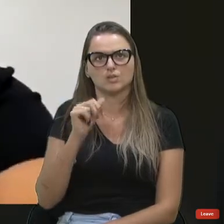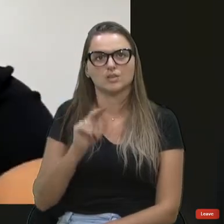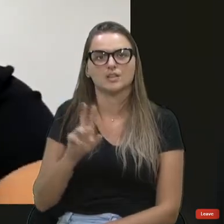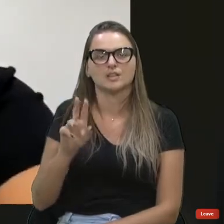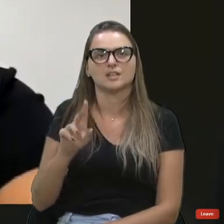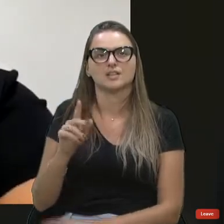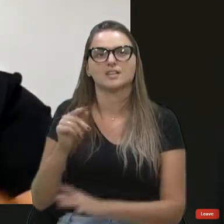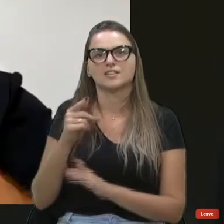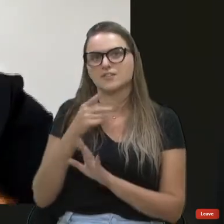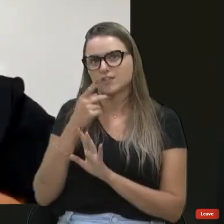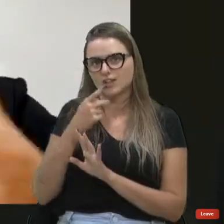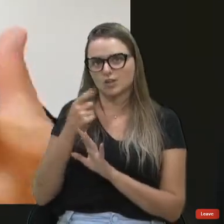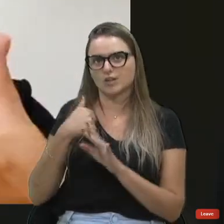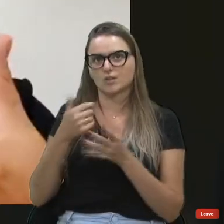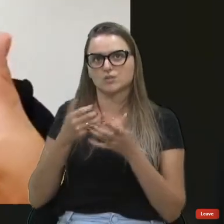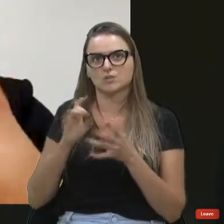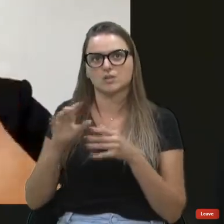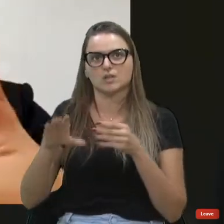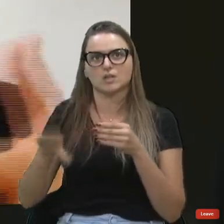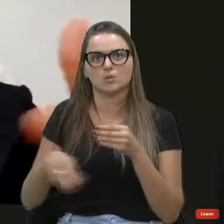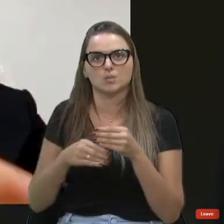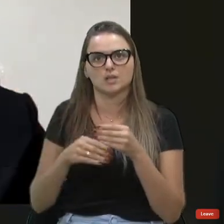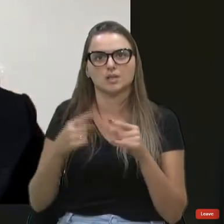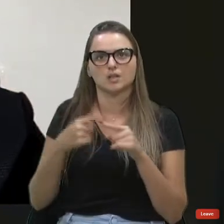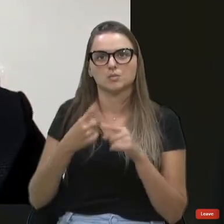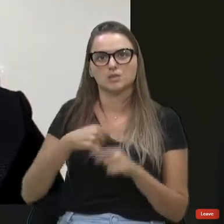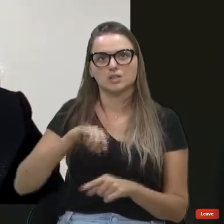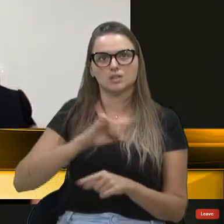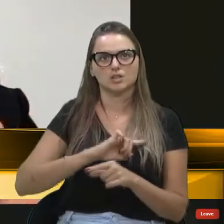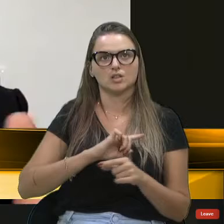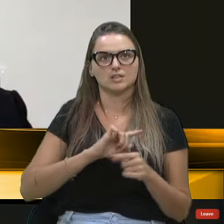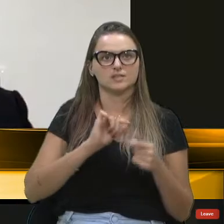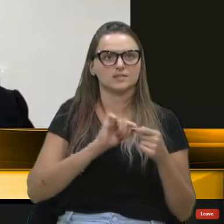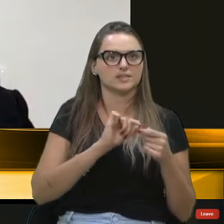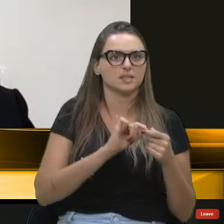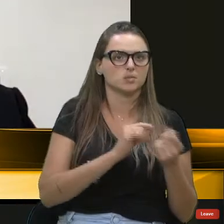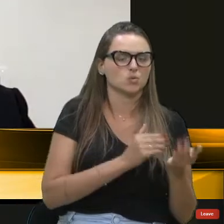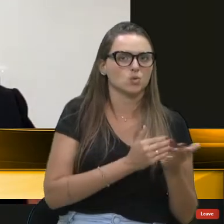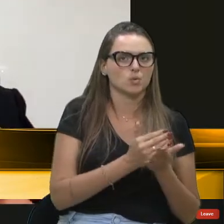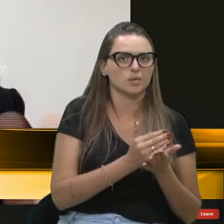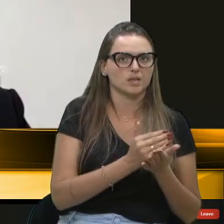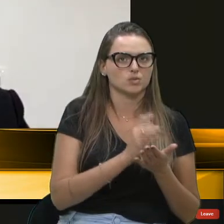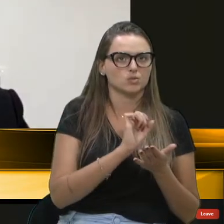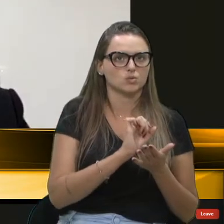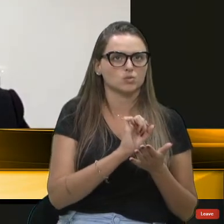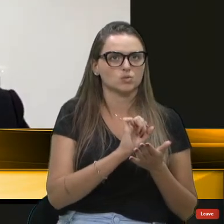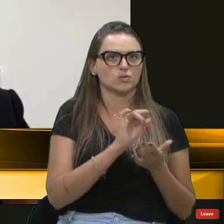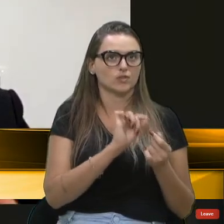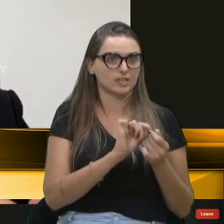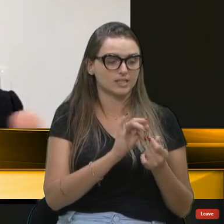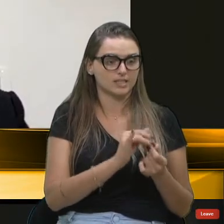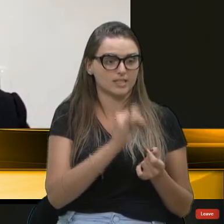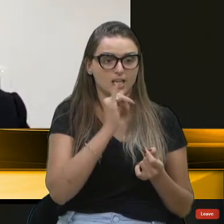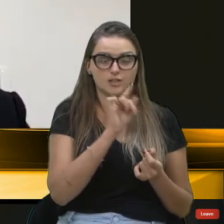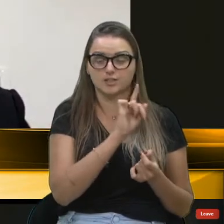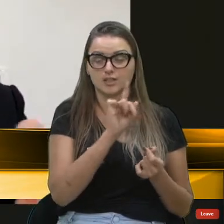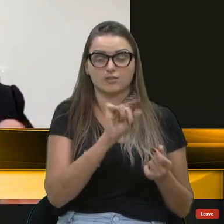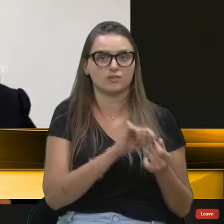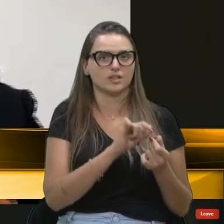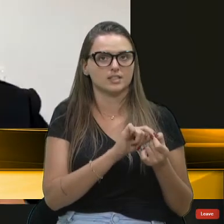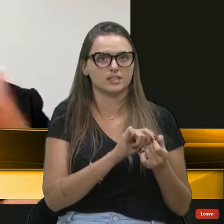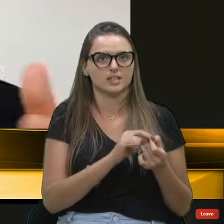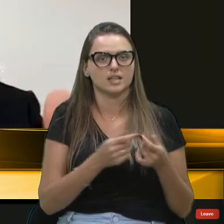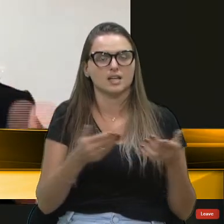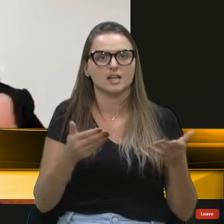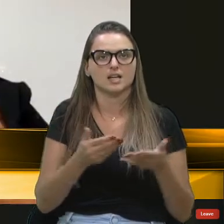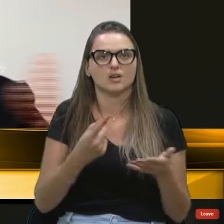fala, mas eu quero complementar. Porque nós não fizemos o tema de casa lá no início, né, que foi a testagem, que é o importante. Agora